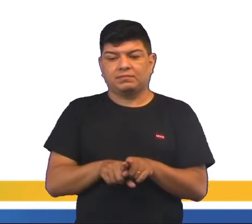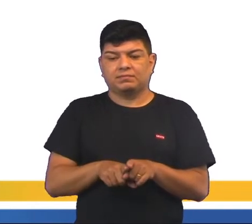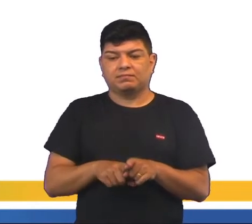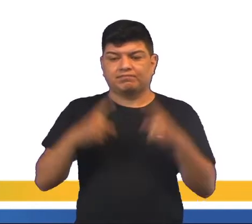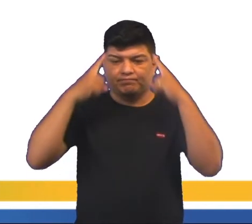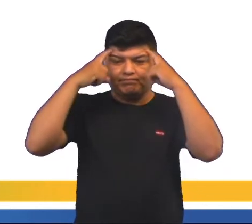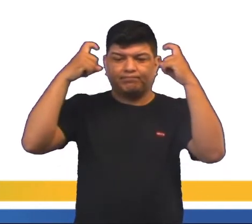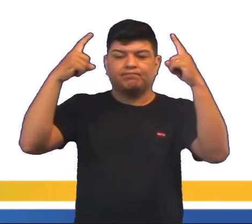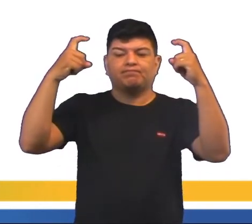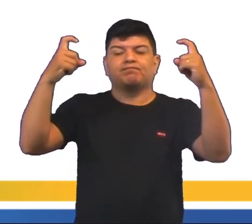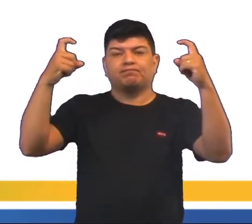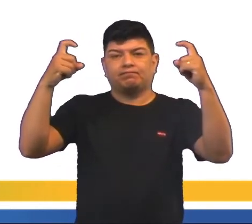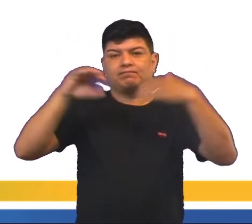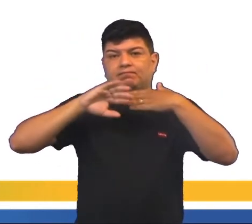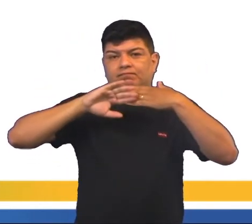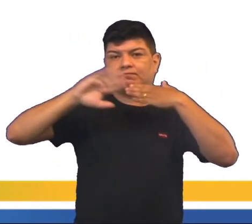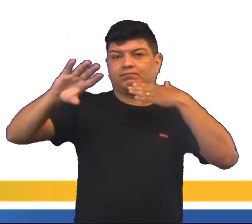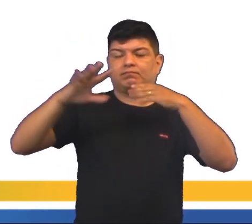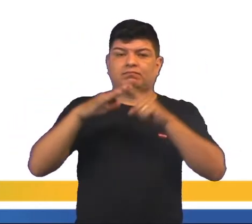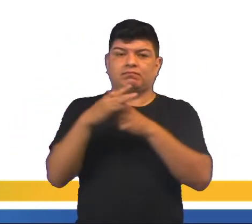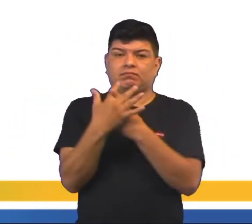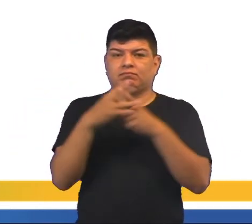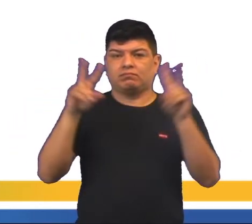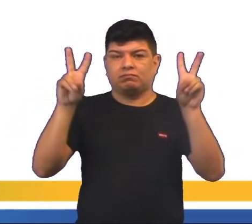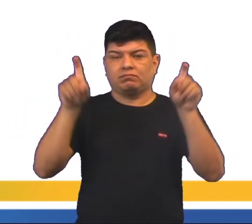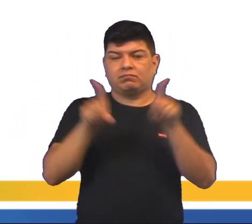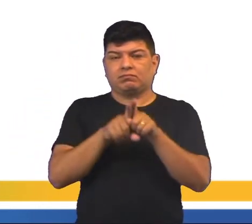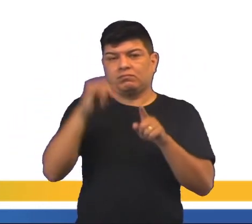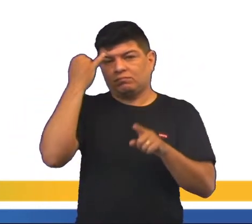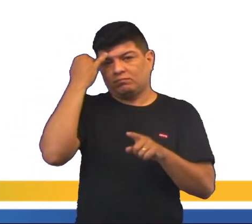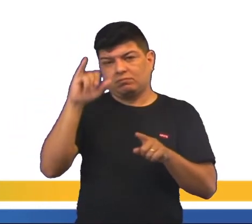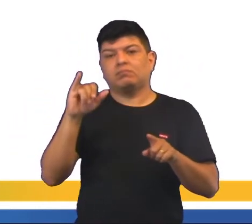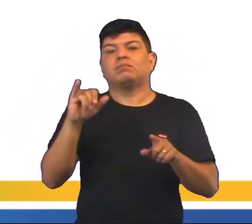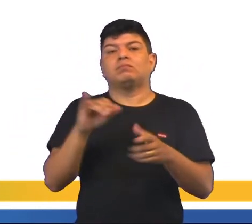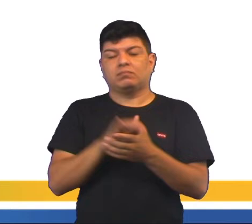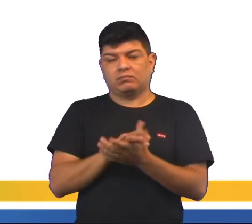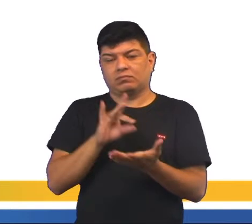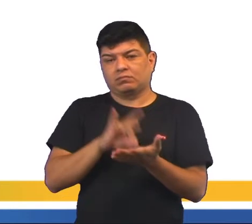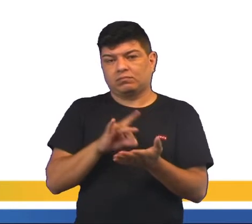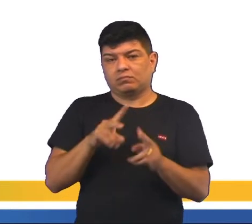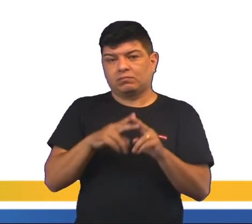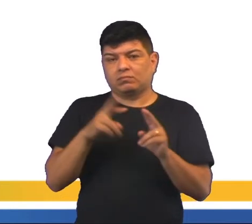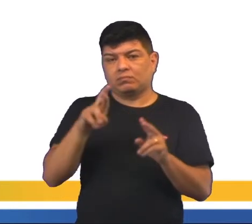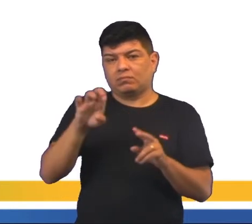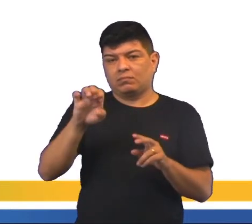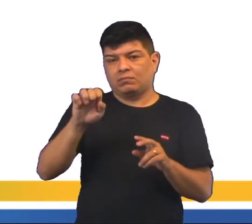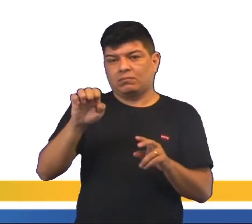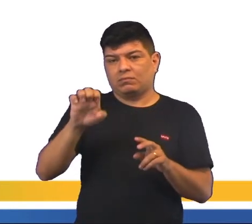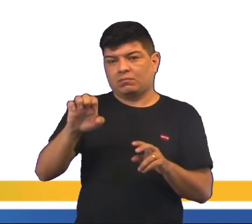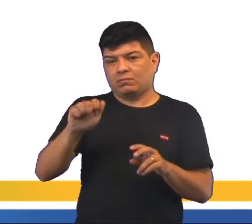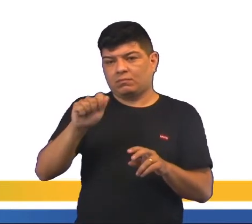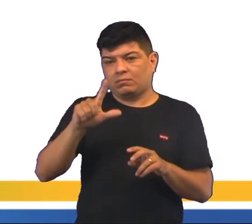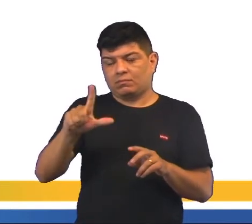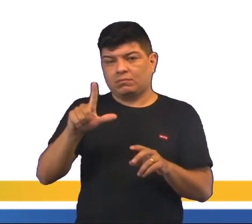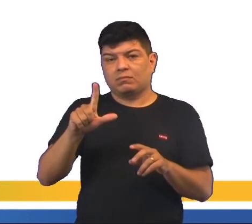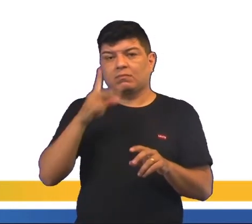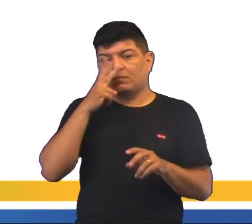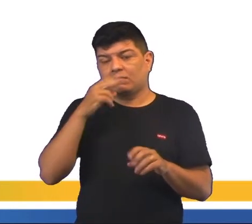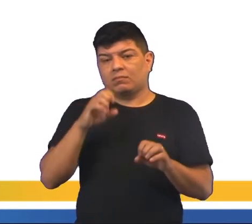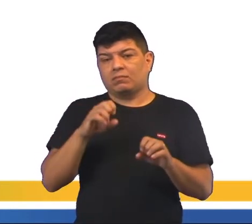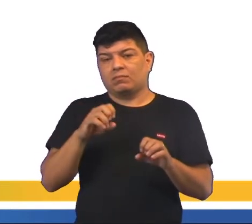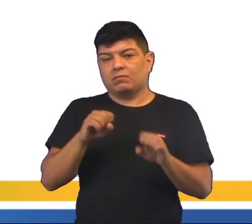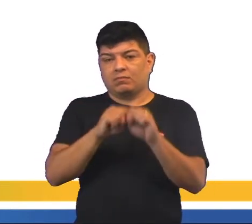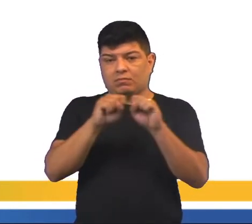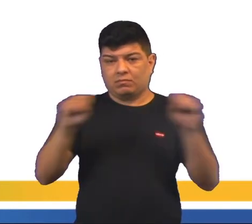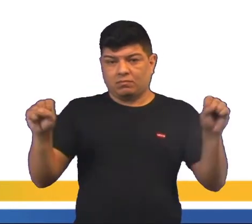extremamente violentos. Distante do socialismo teórico ou ideal, né, o socialismo real, ele caracteriza-se pela formação de regimes